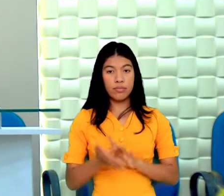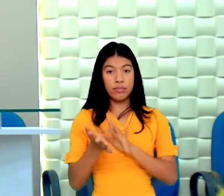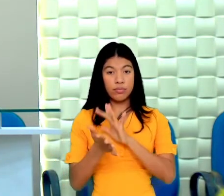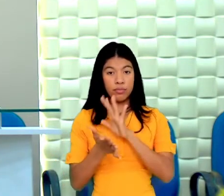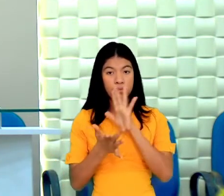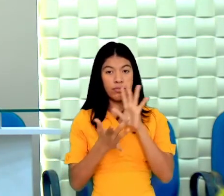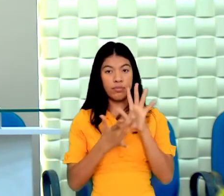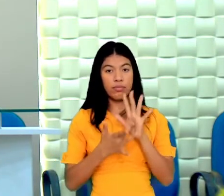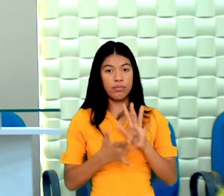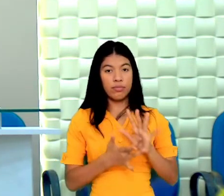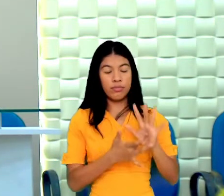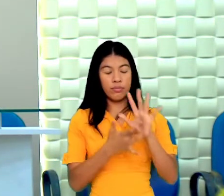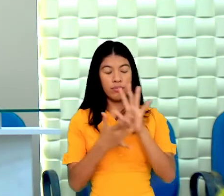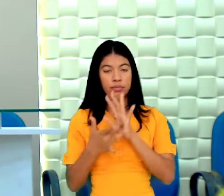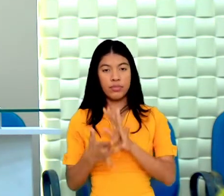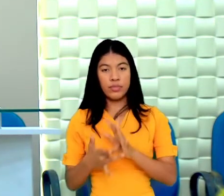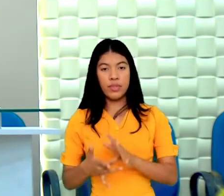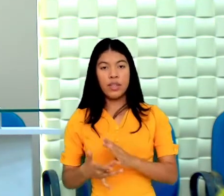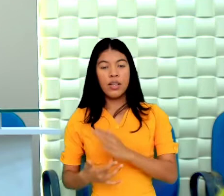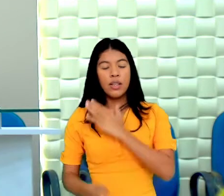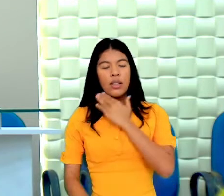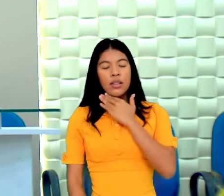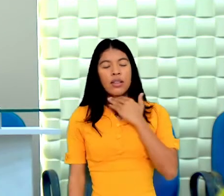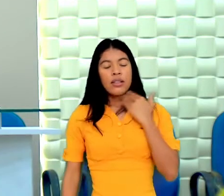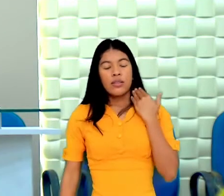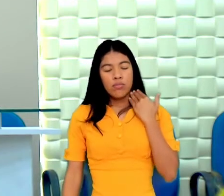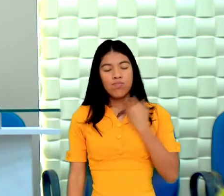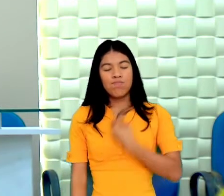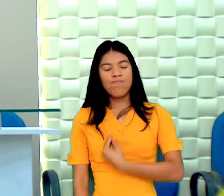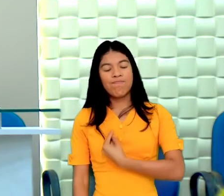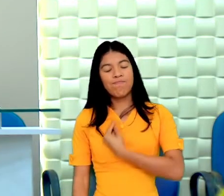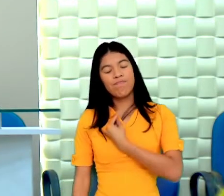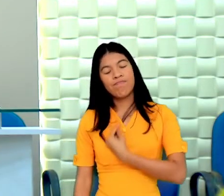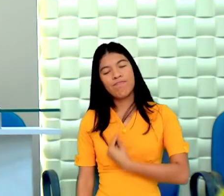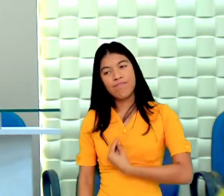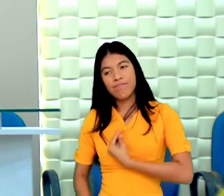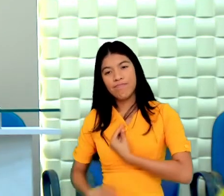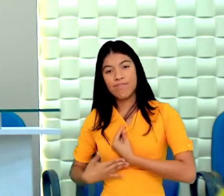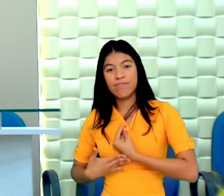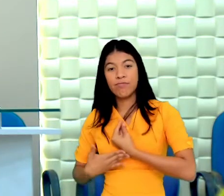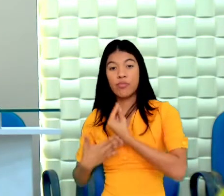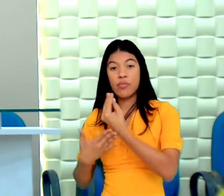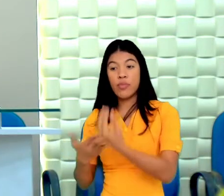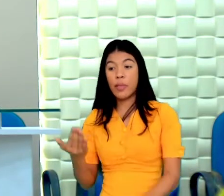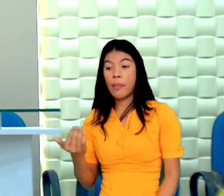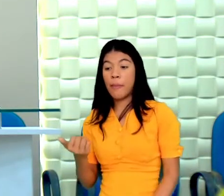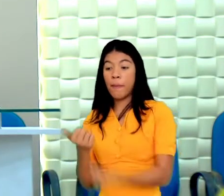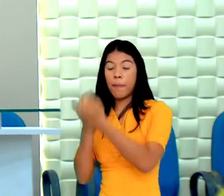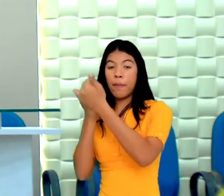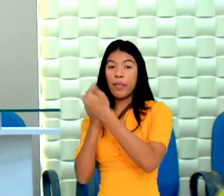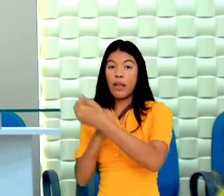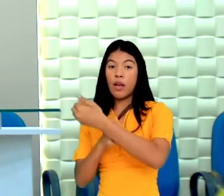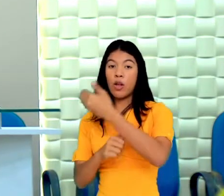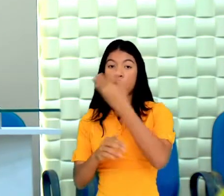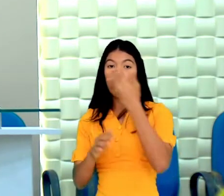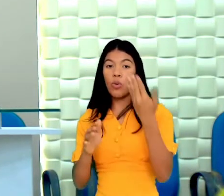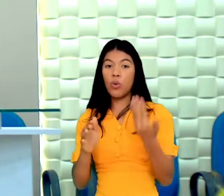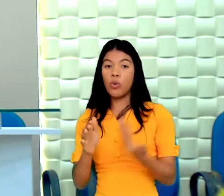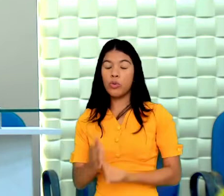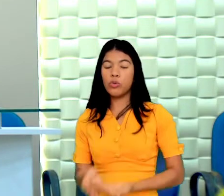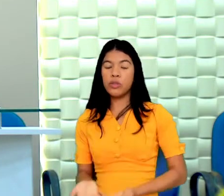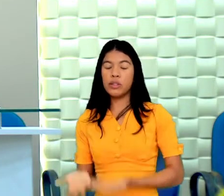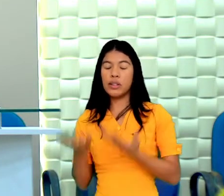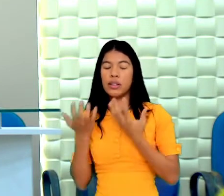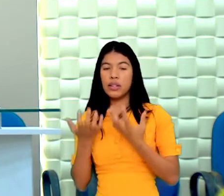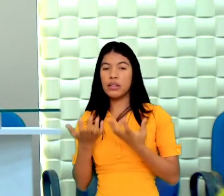Jesus dar a sua vida por todos. Todos aqueles que quiserem.